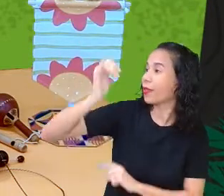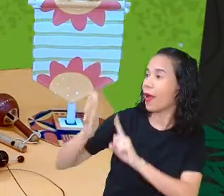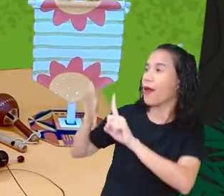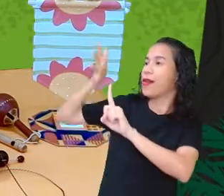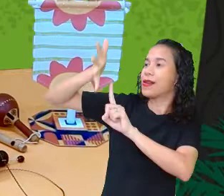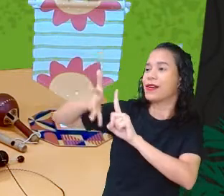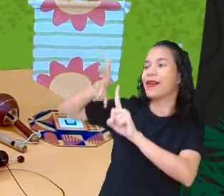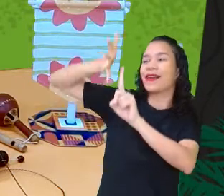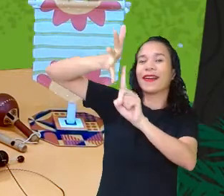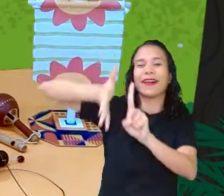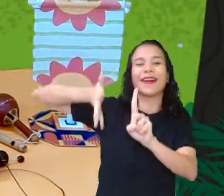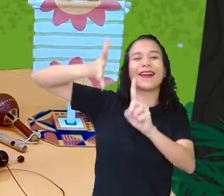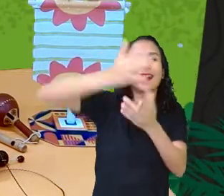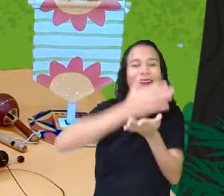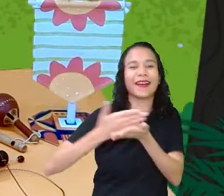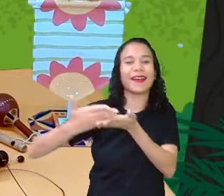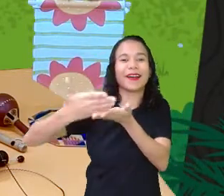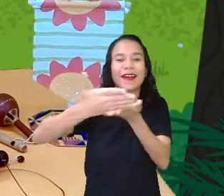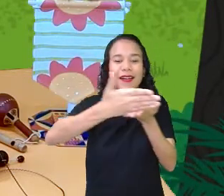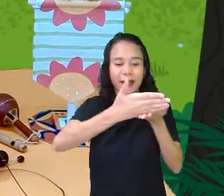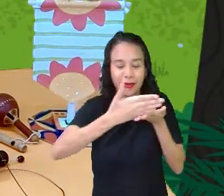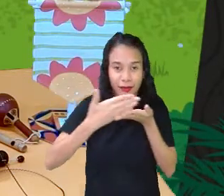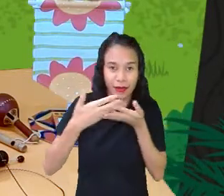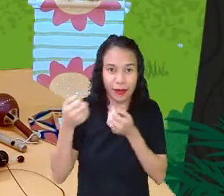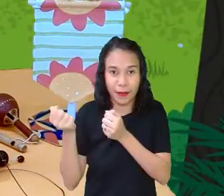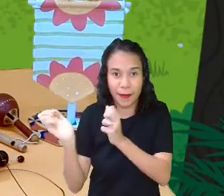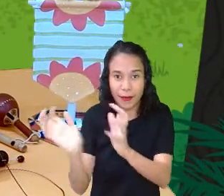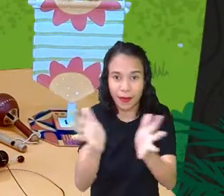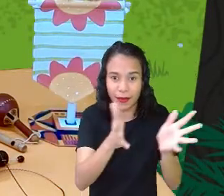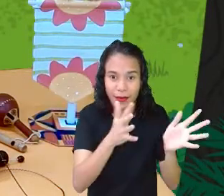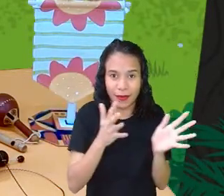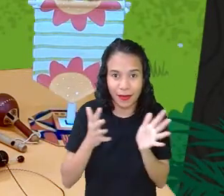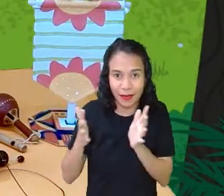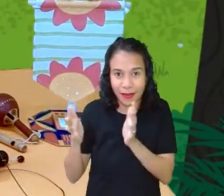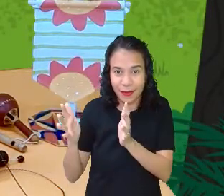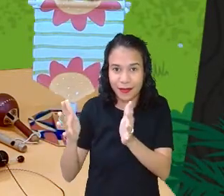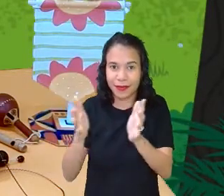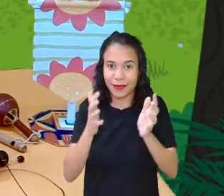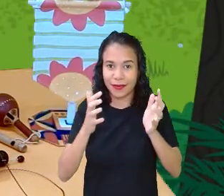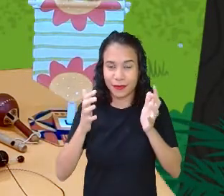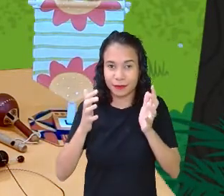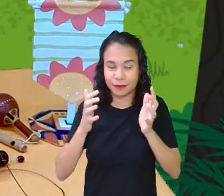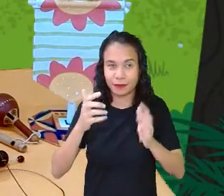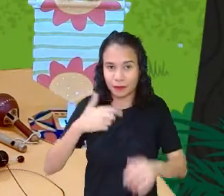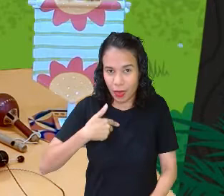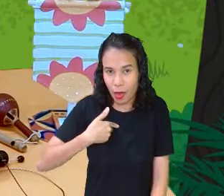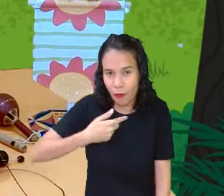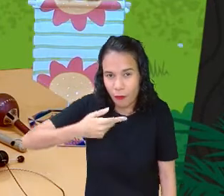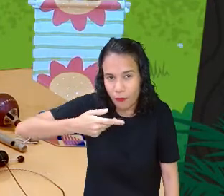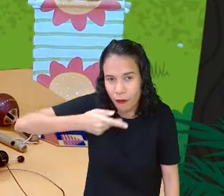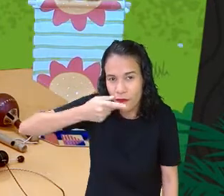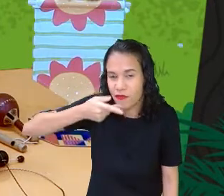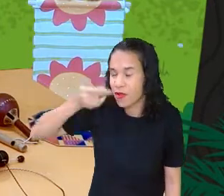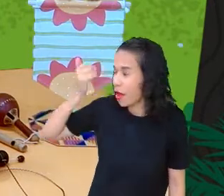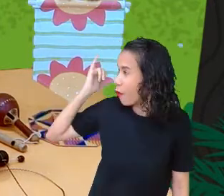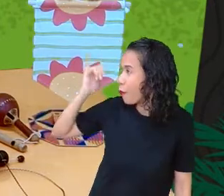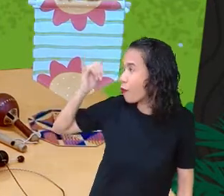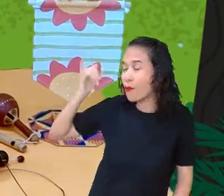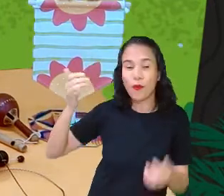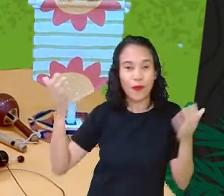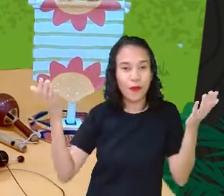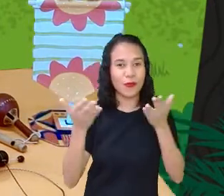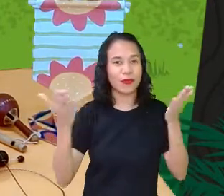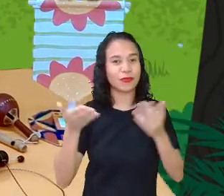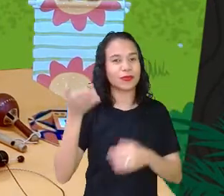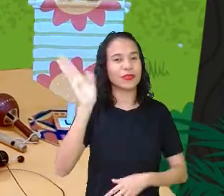tá, tá, que a história já vai começar. Eu vou contar uma história hoje e eu quero já